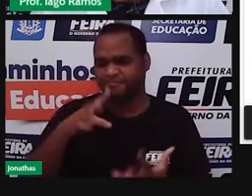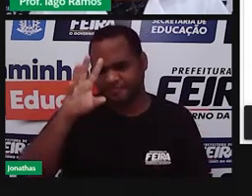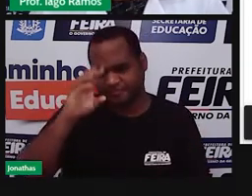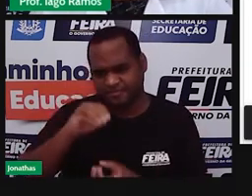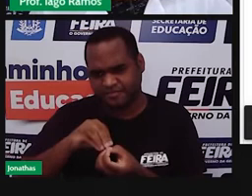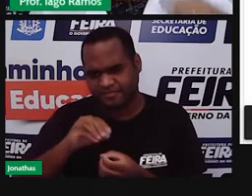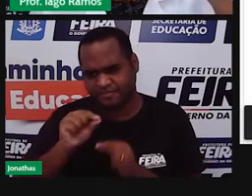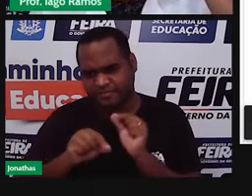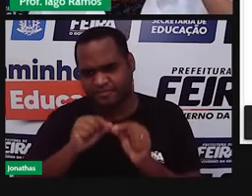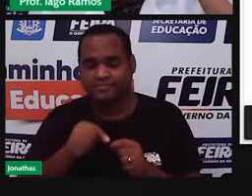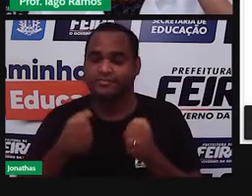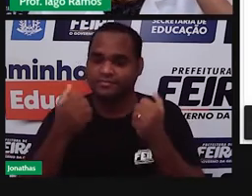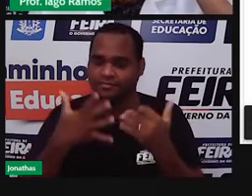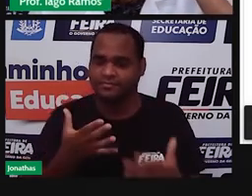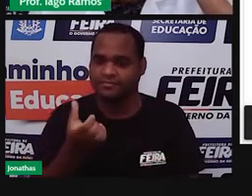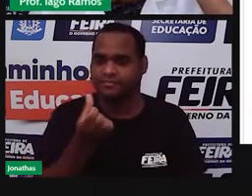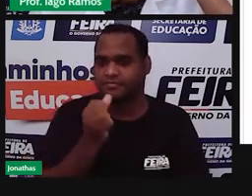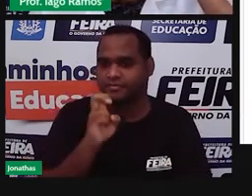fazer?